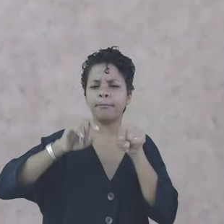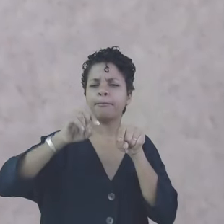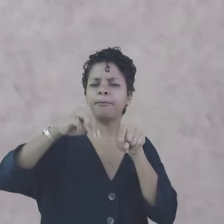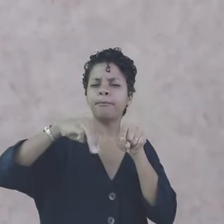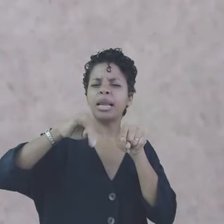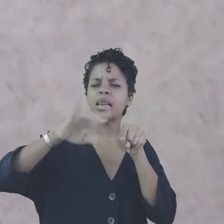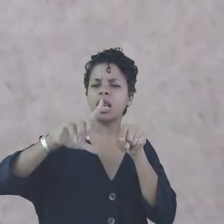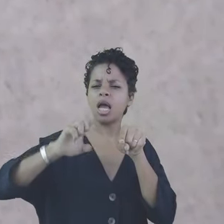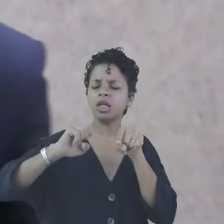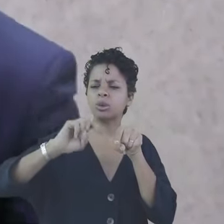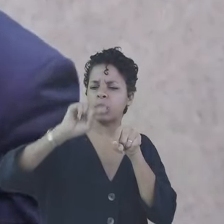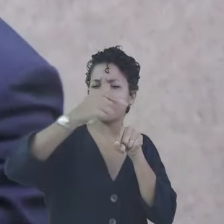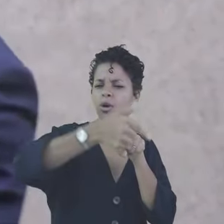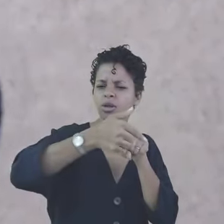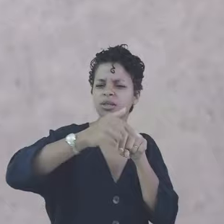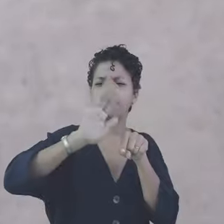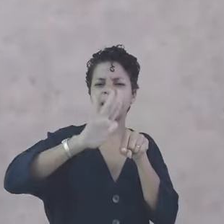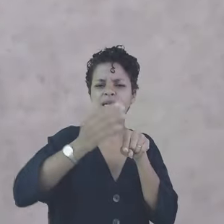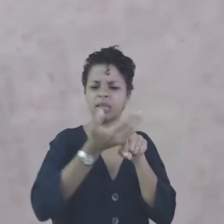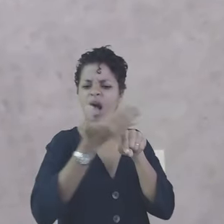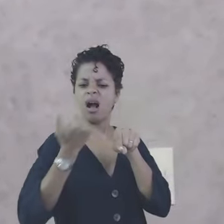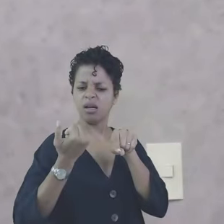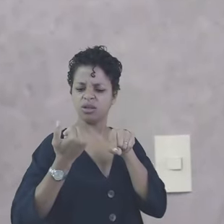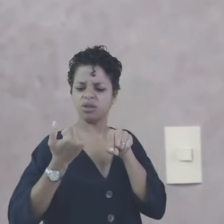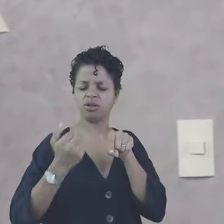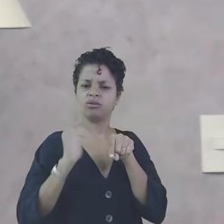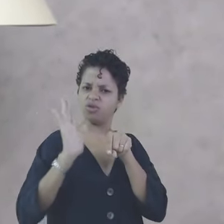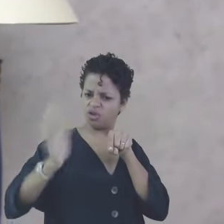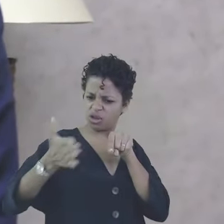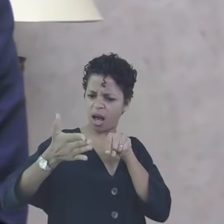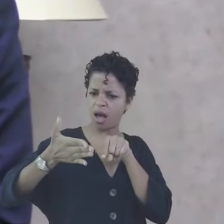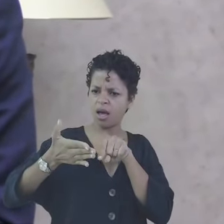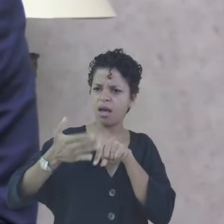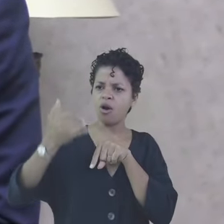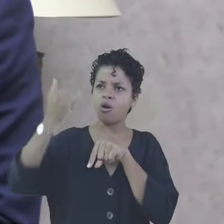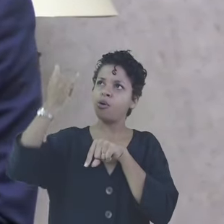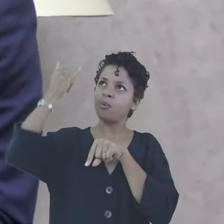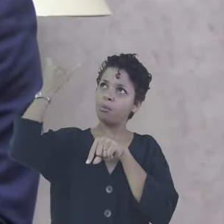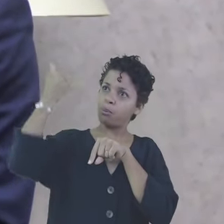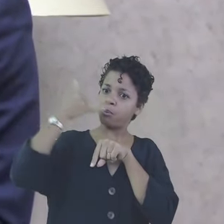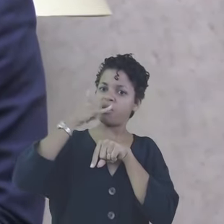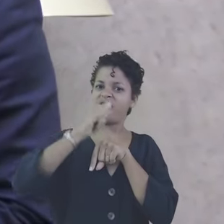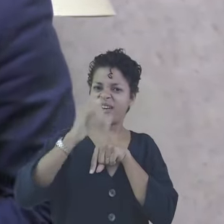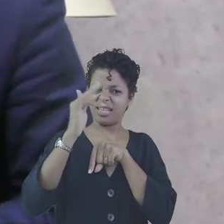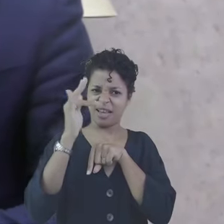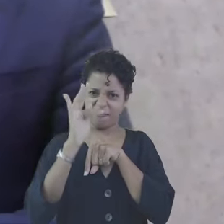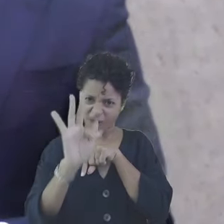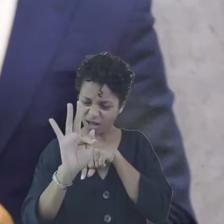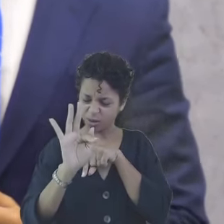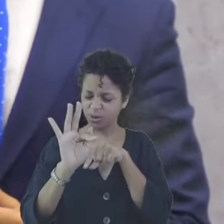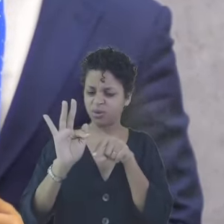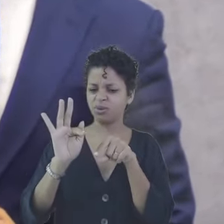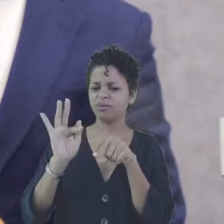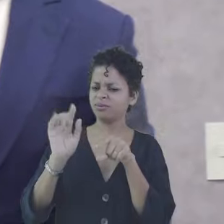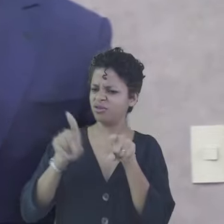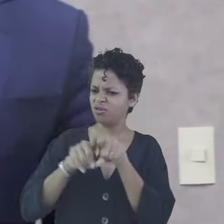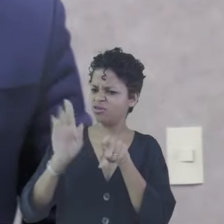e o falso profeta, que foram, parece-me que pela narrativa de Apocalipse, lançados antes do milênio, na segunda